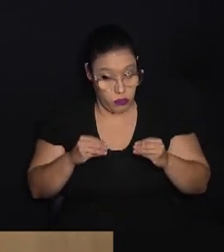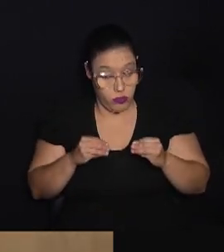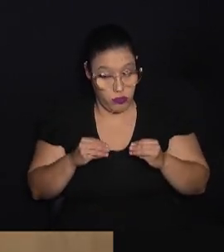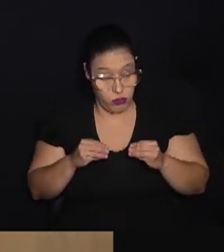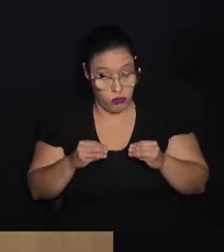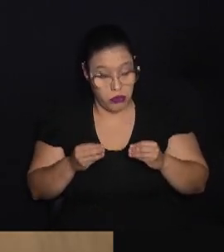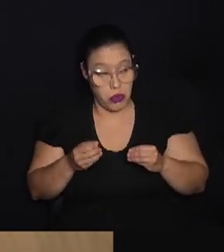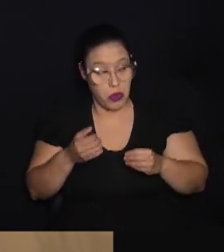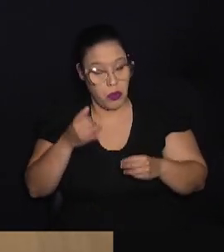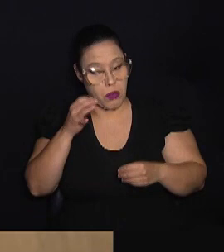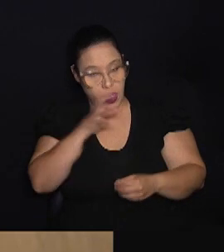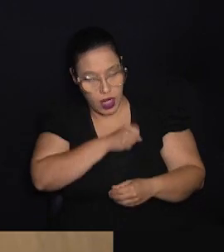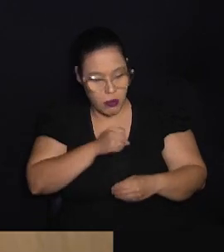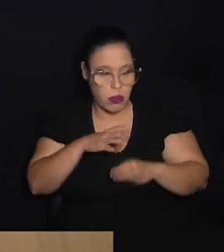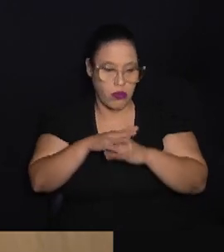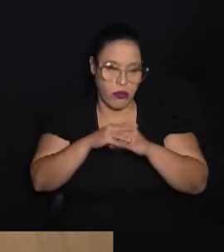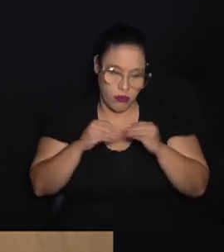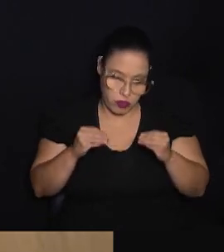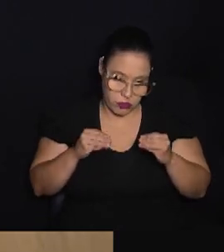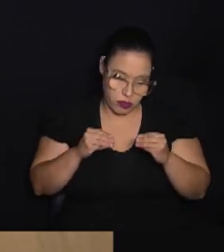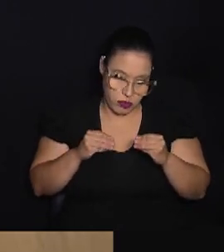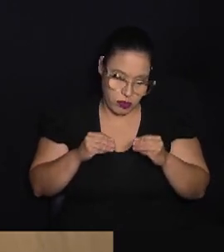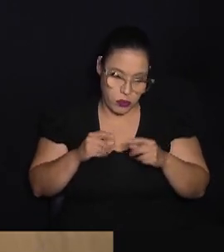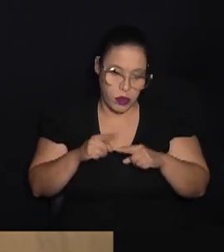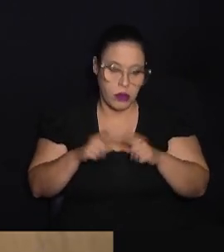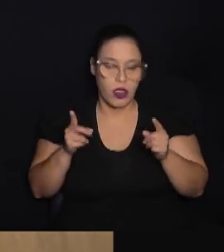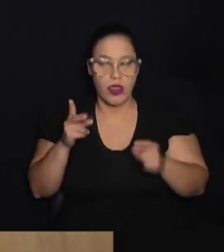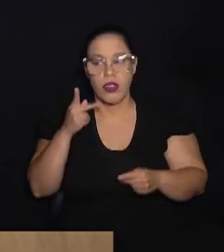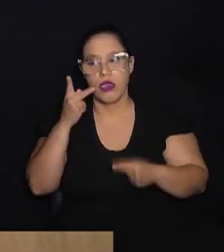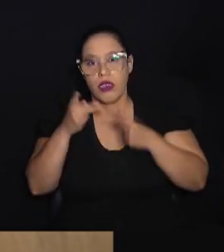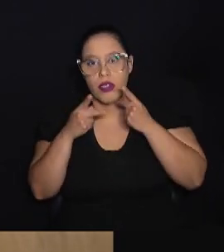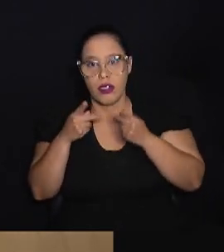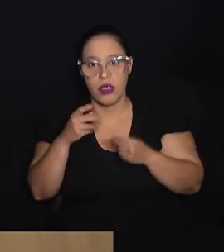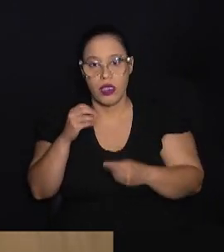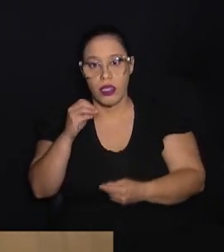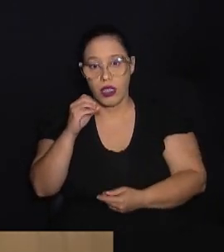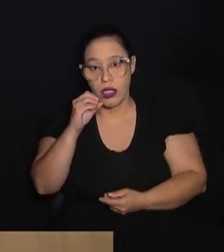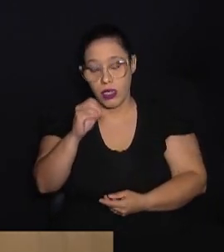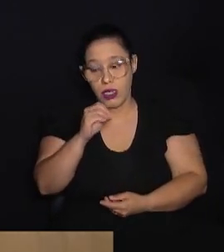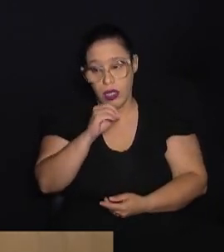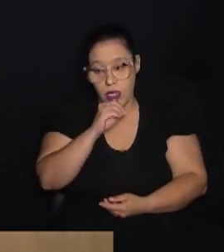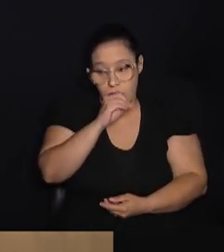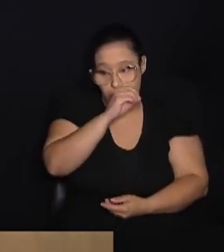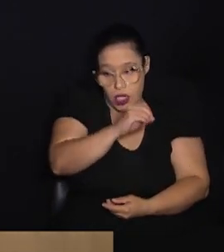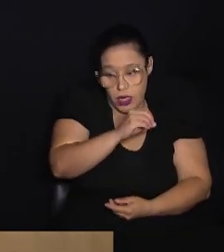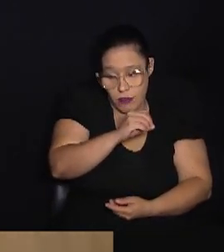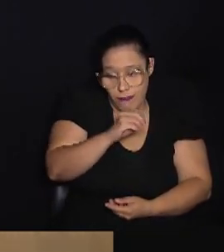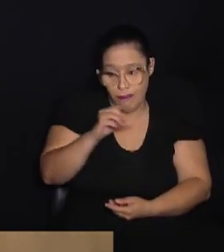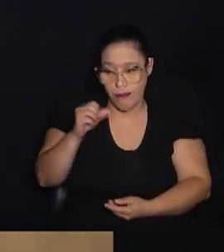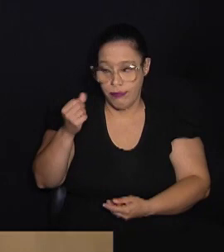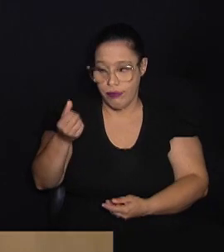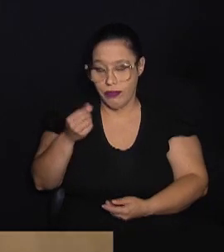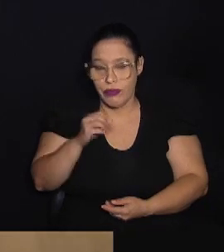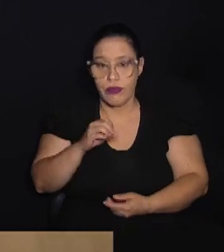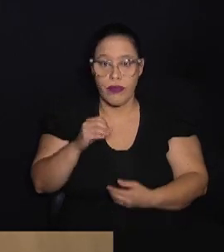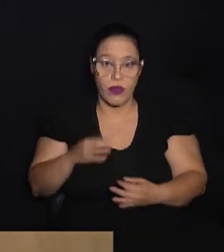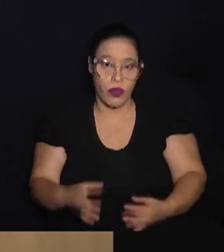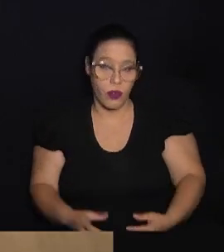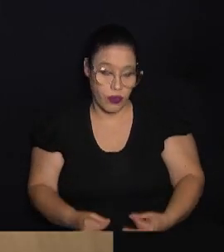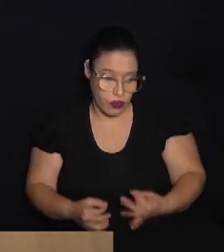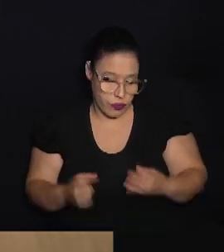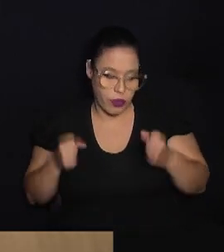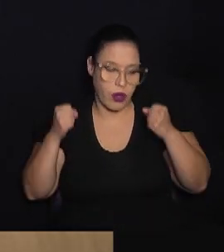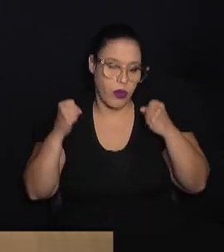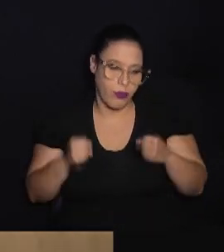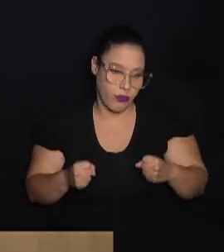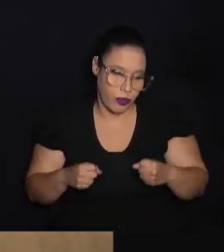mais precoce, maior a chance de cura, mas eu sempre digo, nem zero na medicina, nem zero, nem 100, né? Uma vez câncer, você pode ter